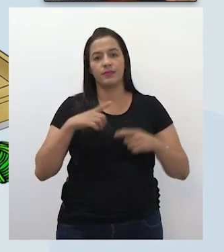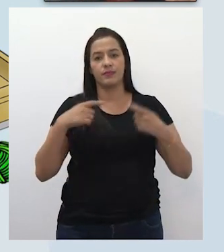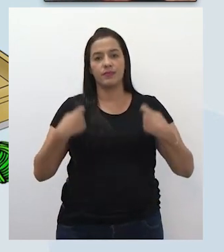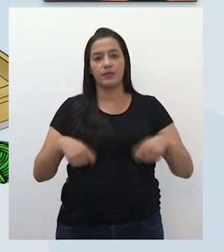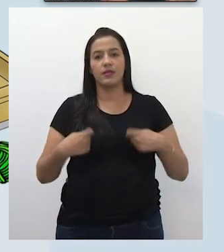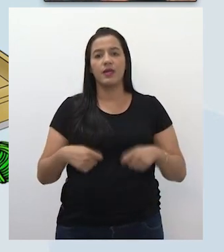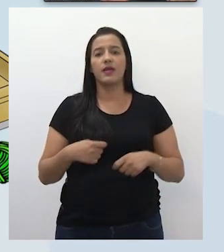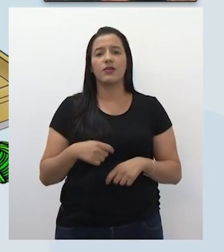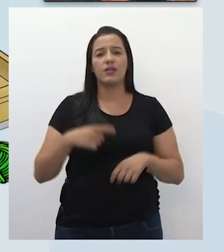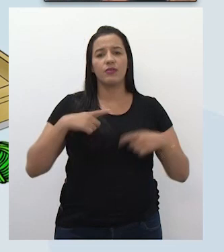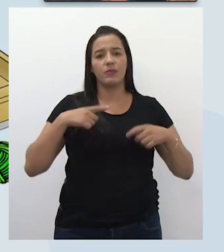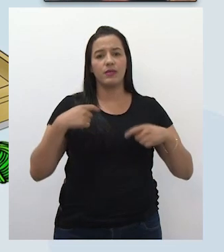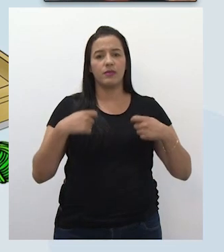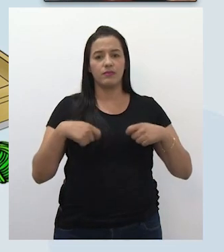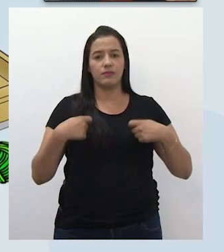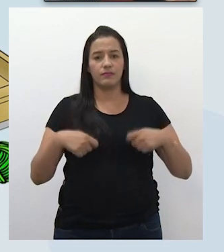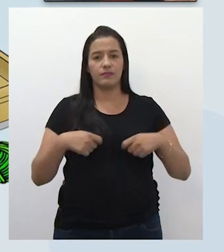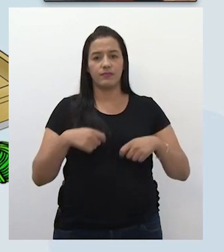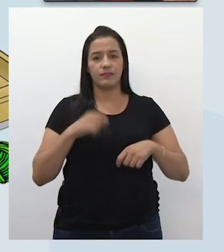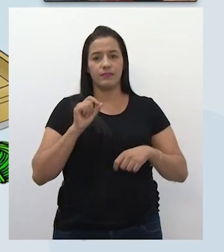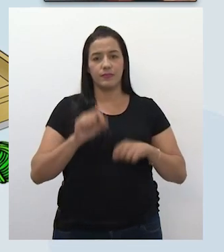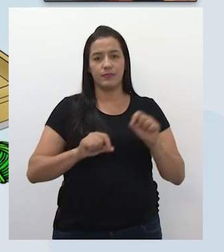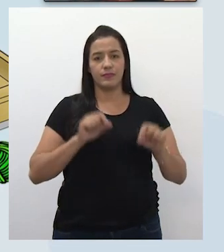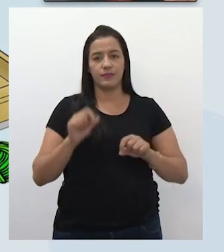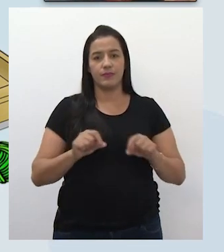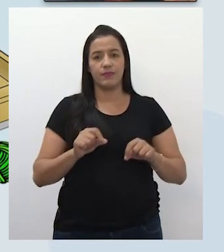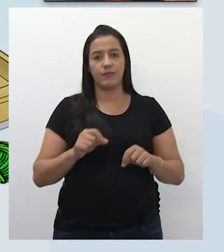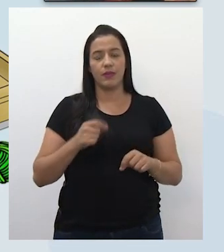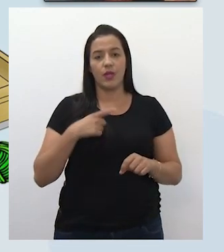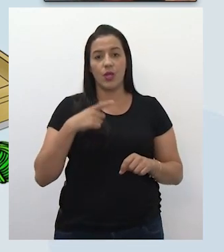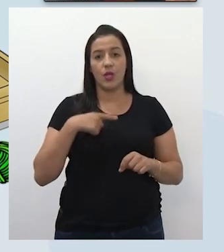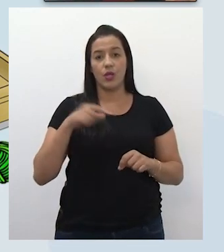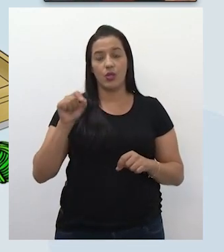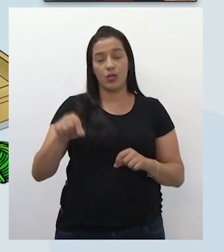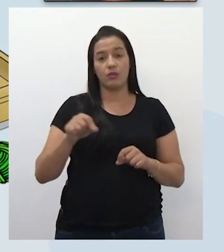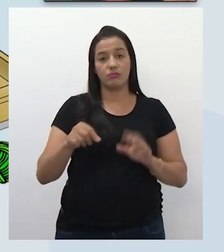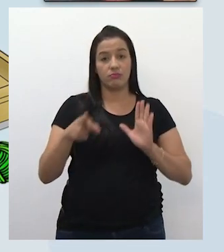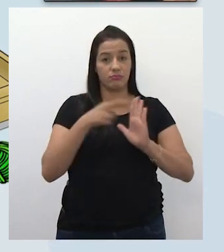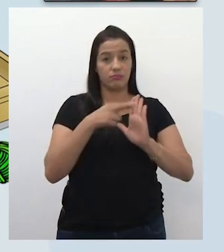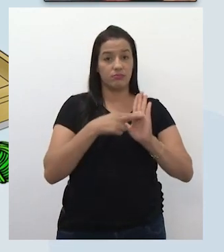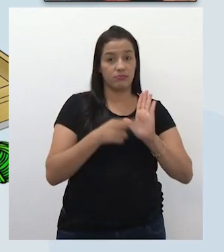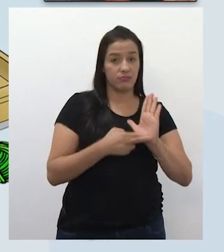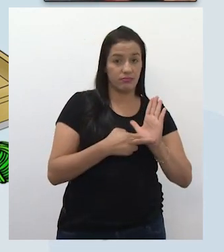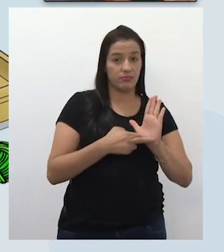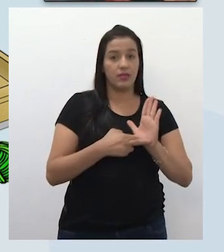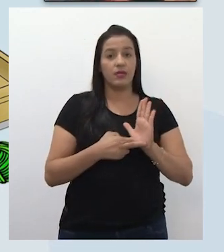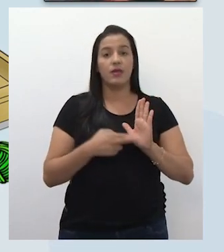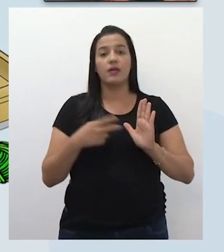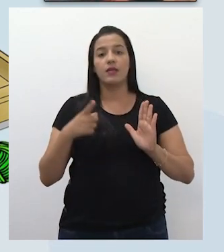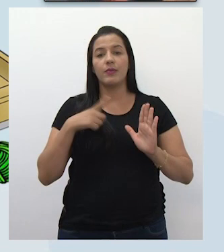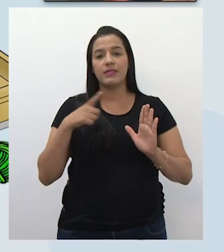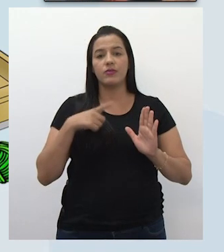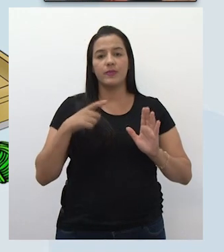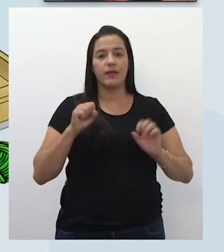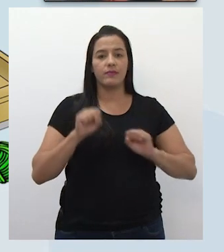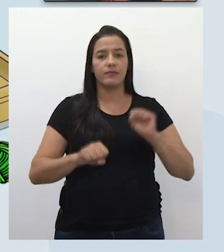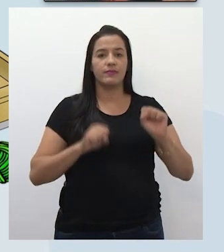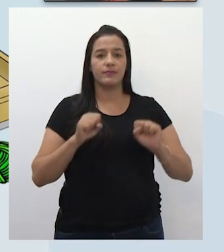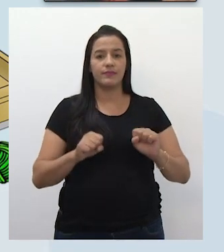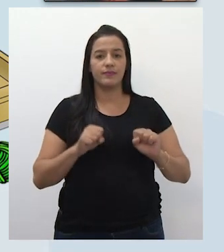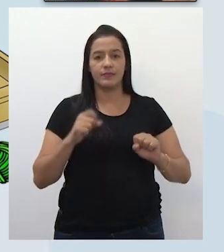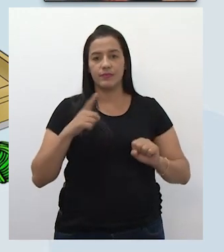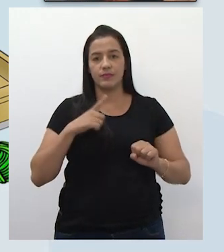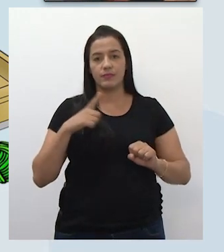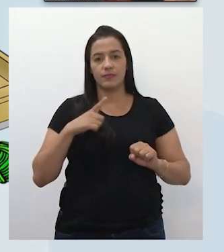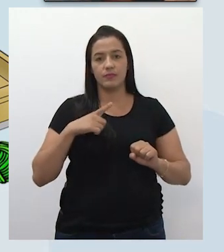quando alguém diz, ou você cumpre as regras, ou você está fora, o que a pessoa está tentando